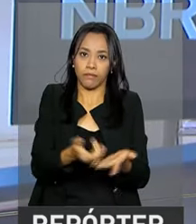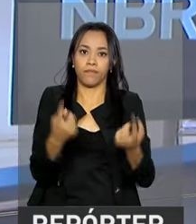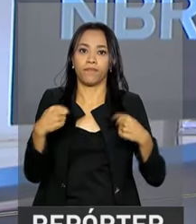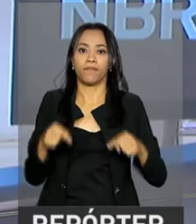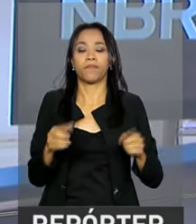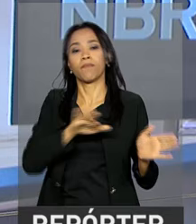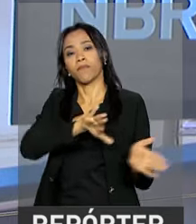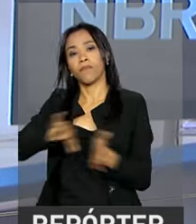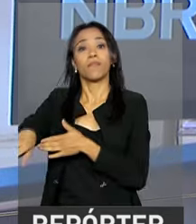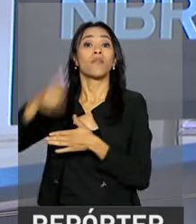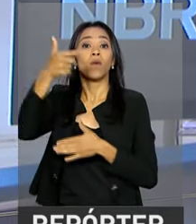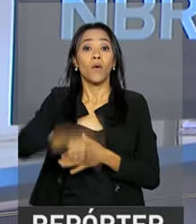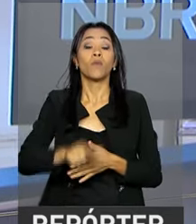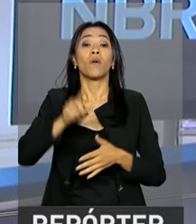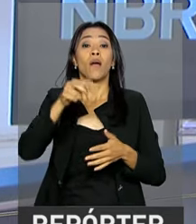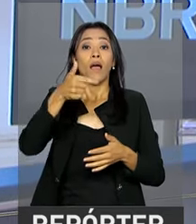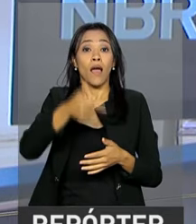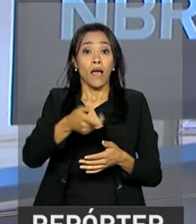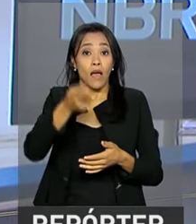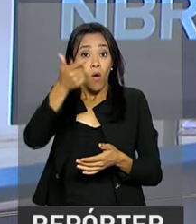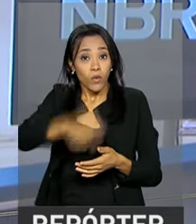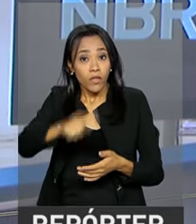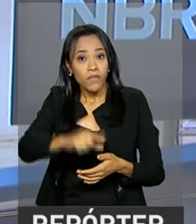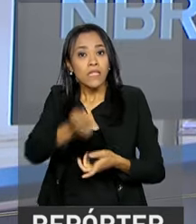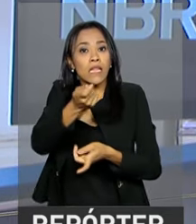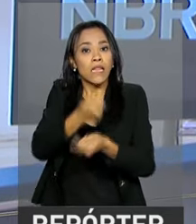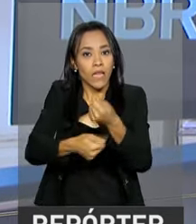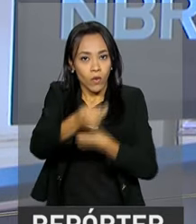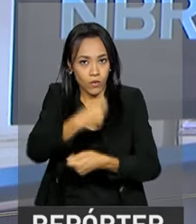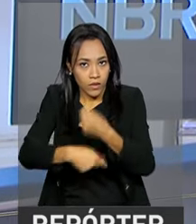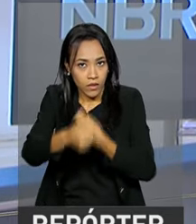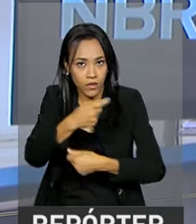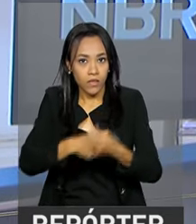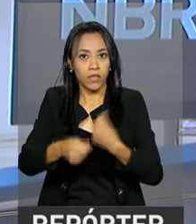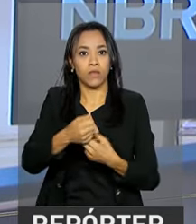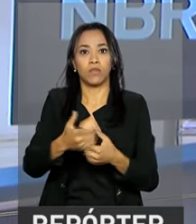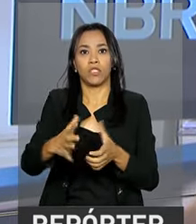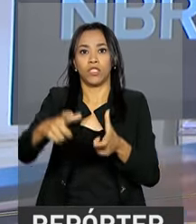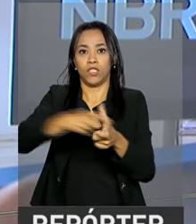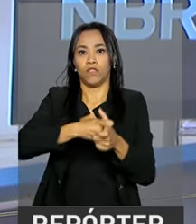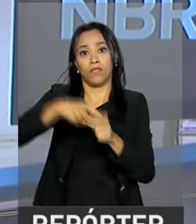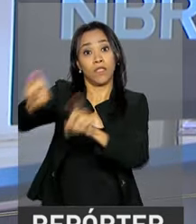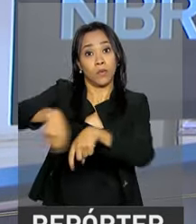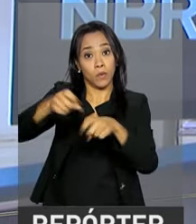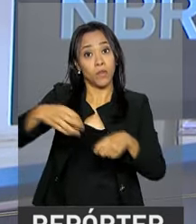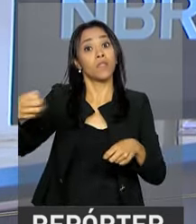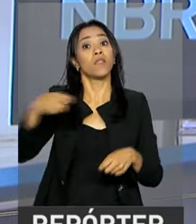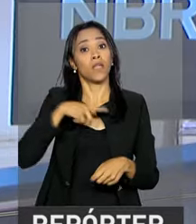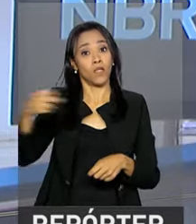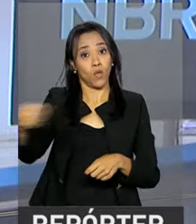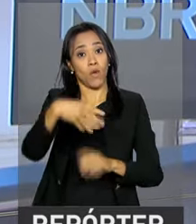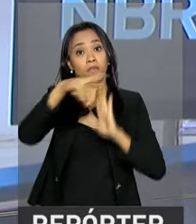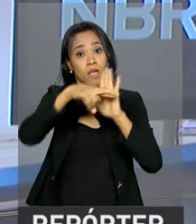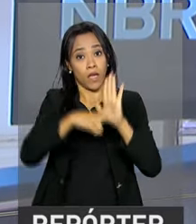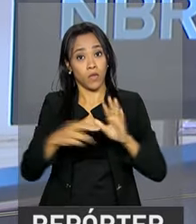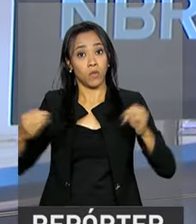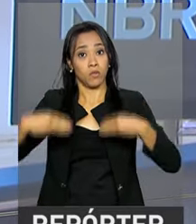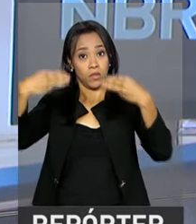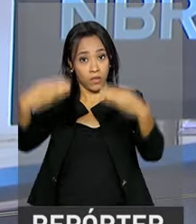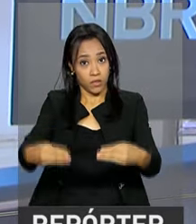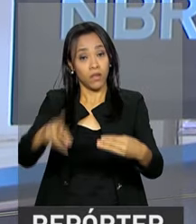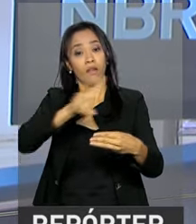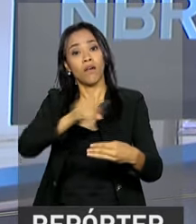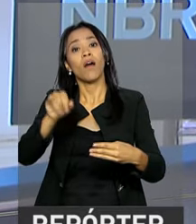renegociação de dívidas de agricultores tem novas regras A decisão é do Ministério da Integração Nacional e vai